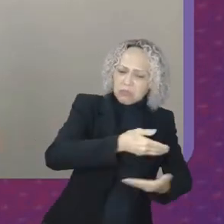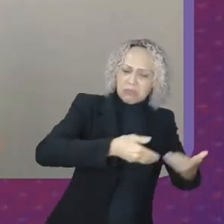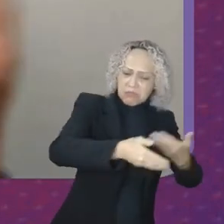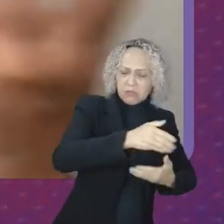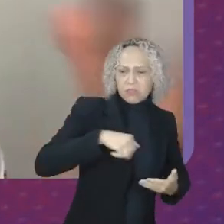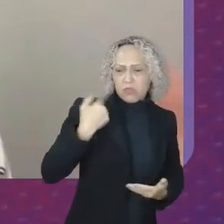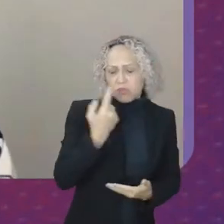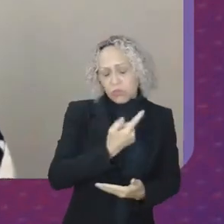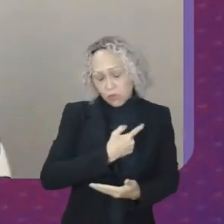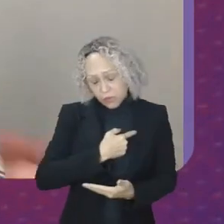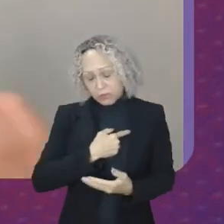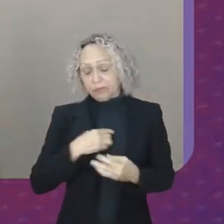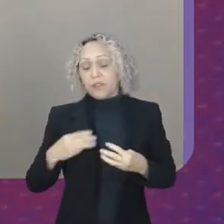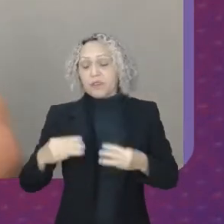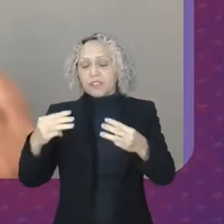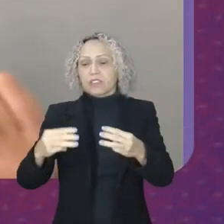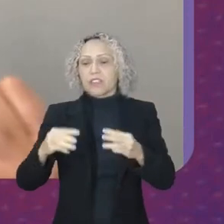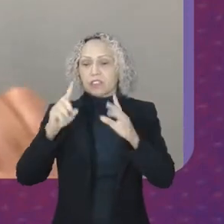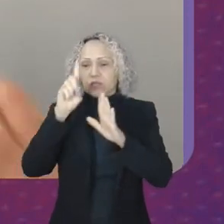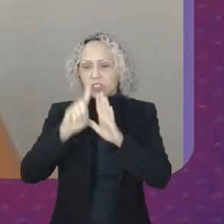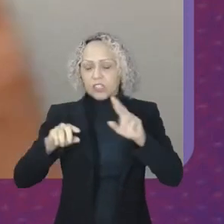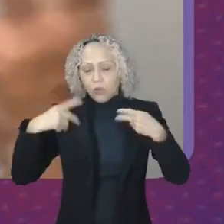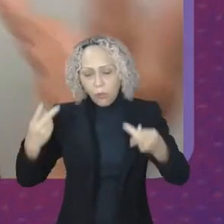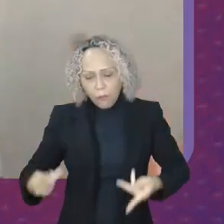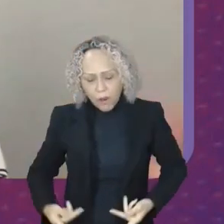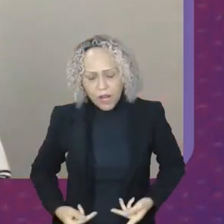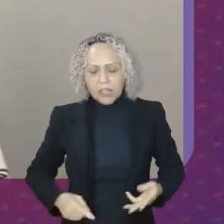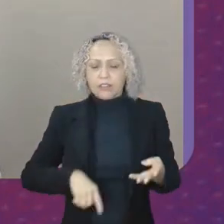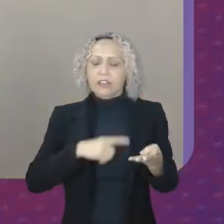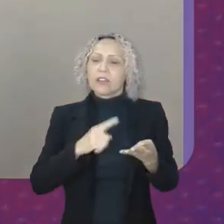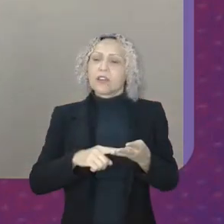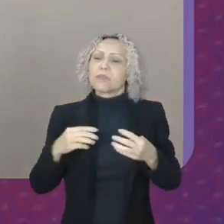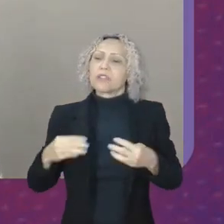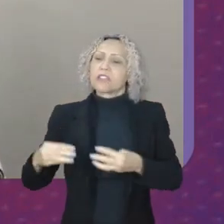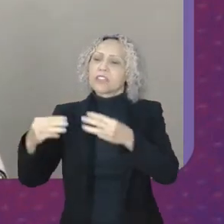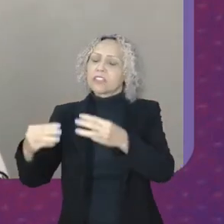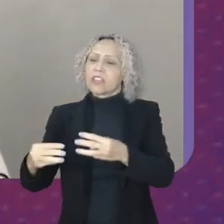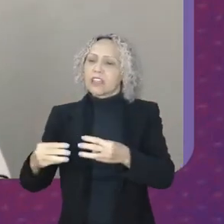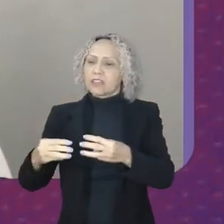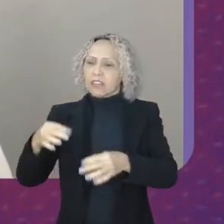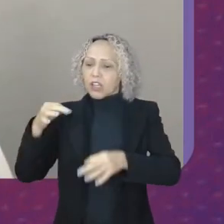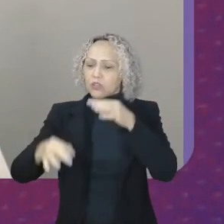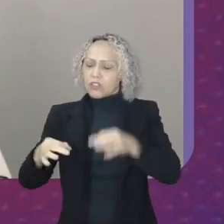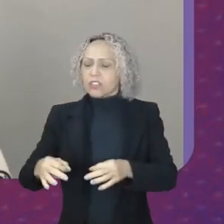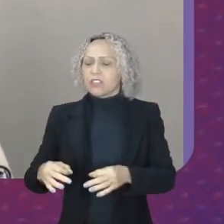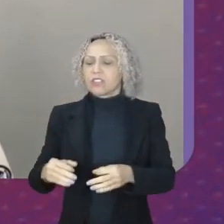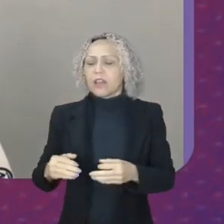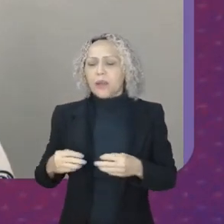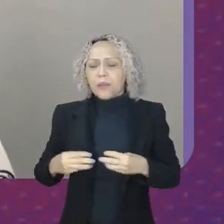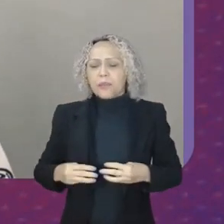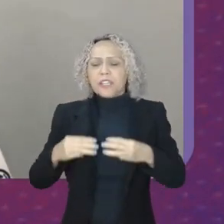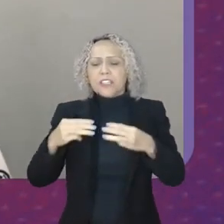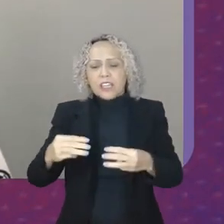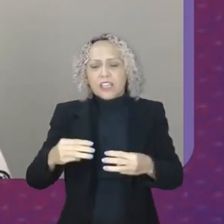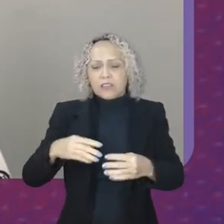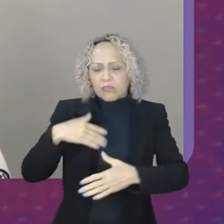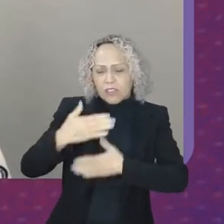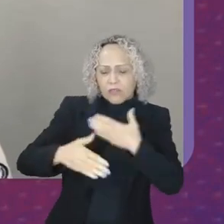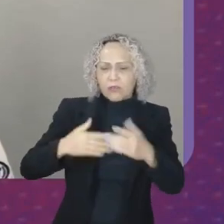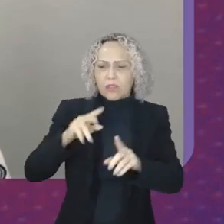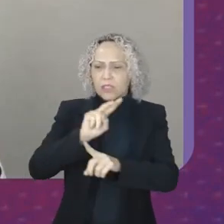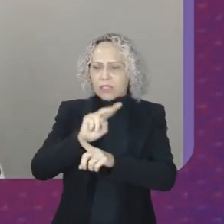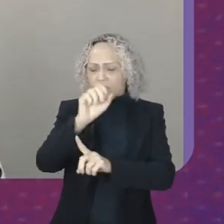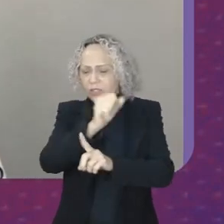Direitos Humanos, Ministério da Justiça, Ministério do Desenvolvimento e Assistência Social, e desta